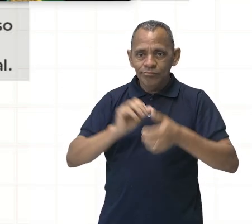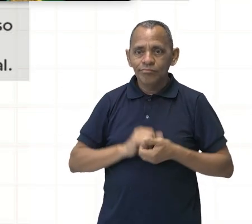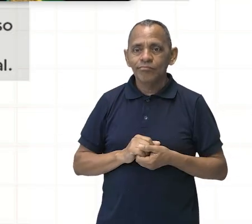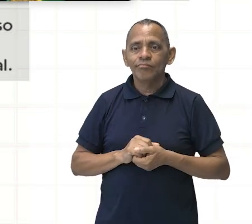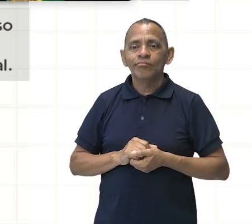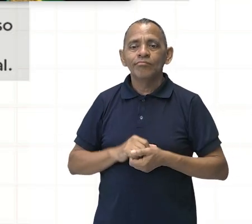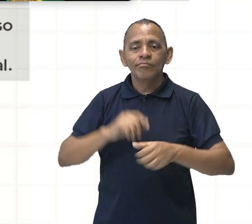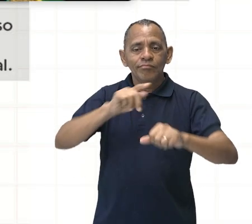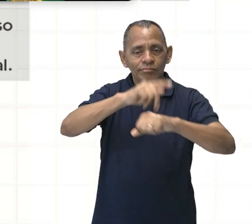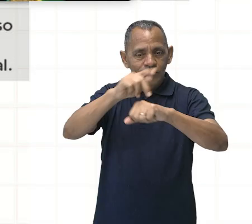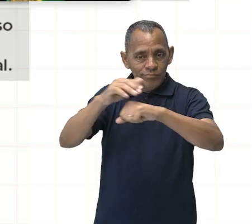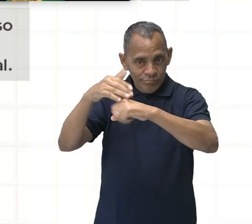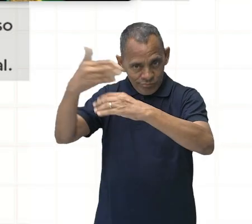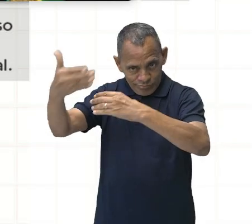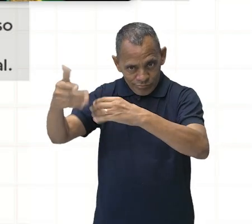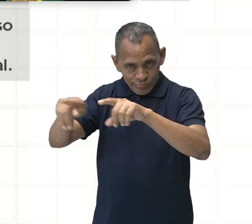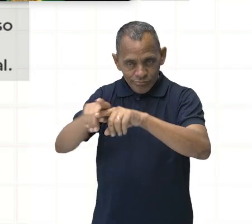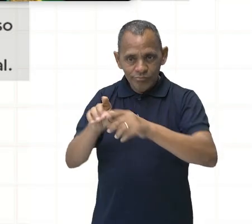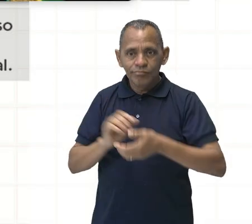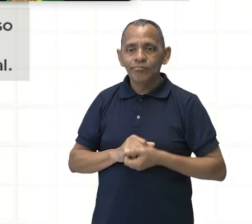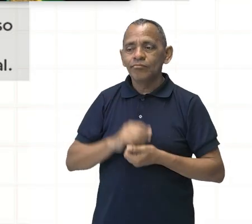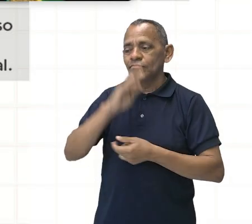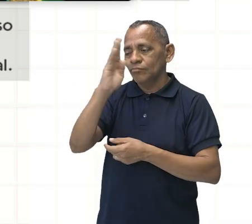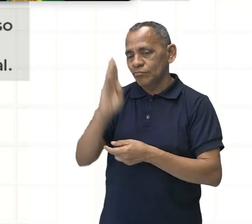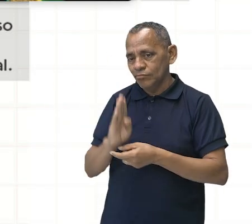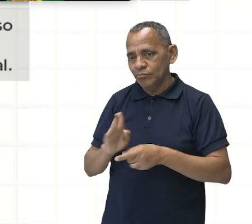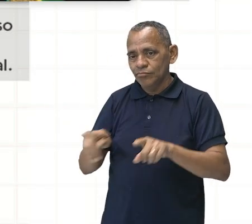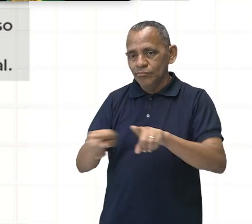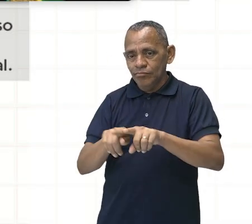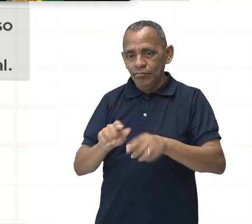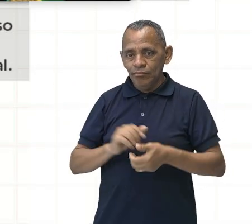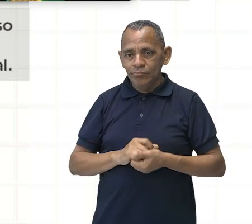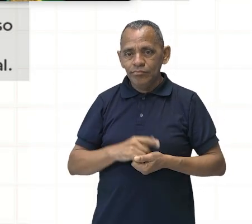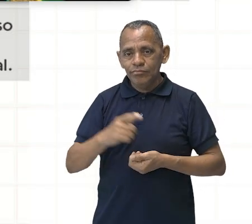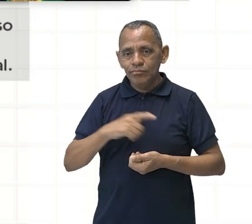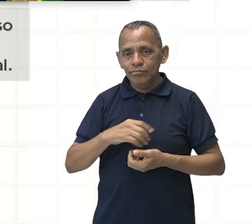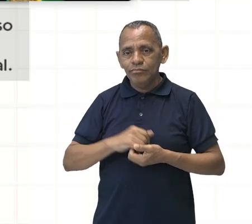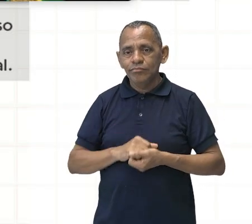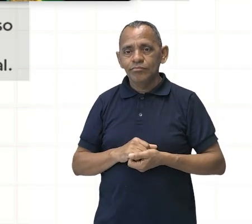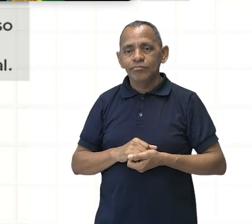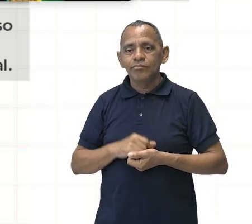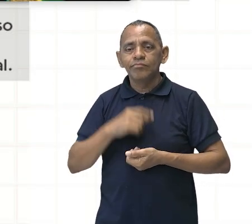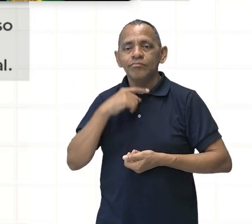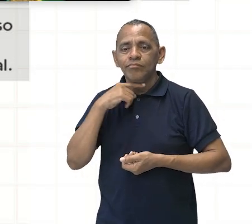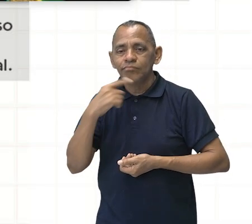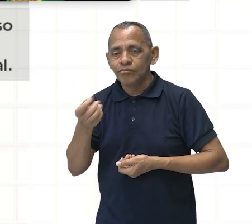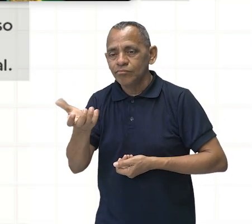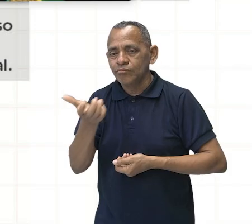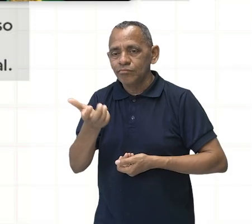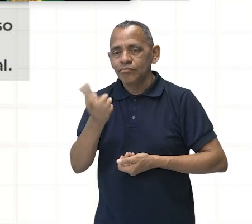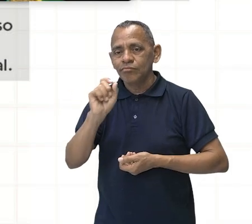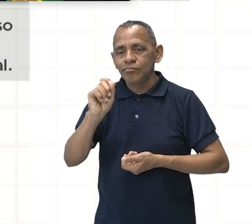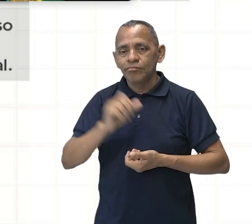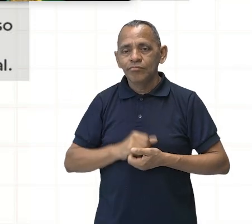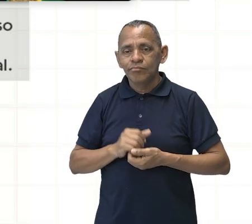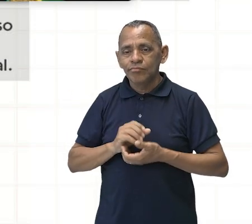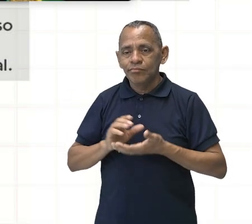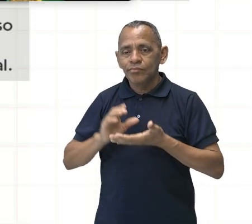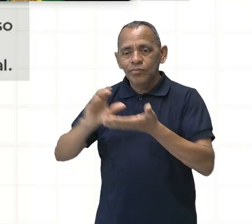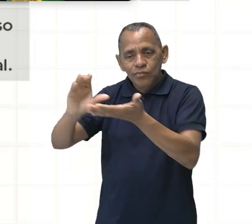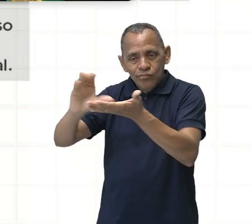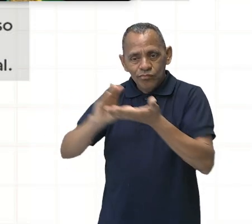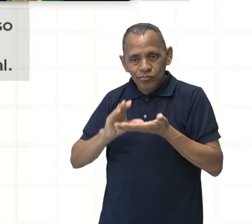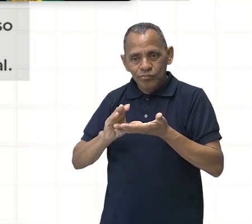nações estrangeiras ao nosso território, certo? Ninguém vai querer investir em um território que está instável,